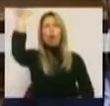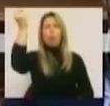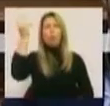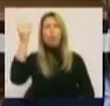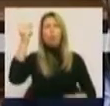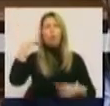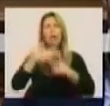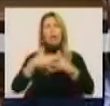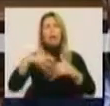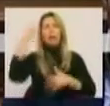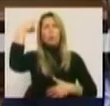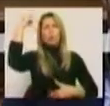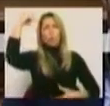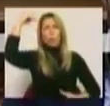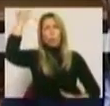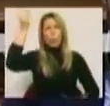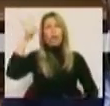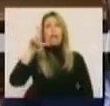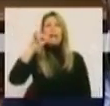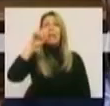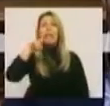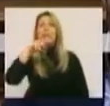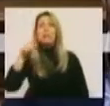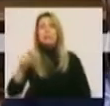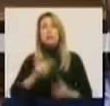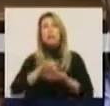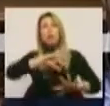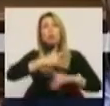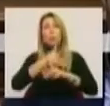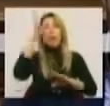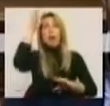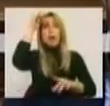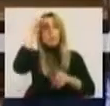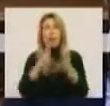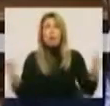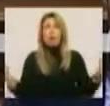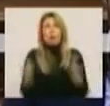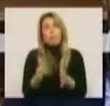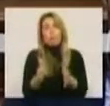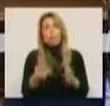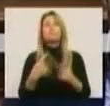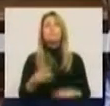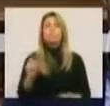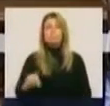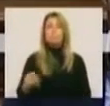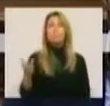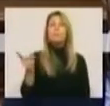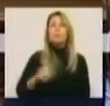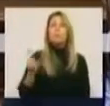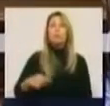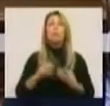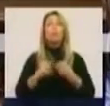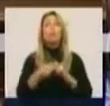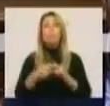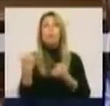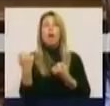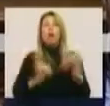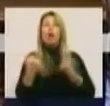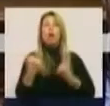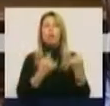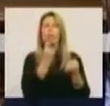linces, assim como de outros carnívoros e outros mamíferos de menores dimensões. São também frequentes os problemas rodoviários com javalis